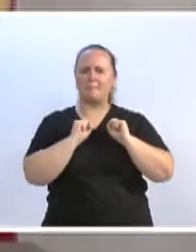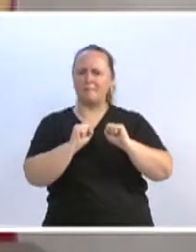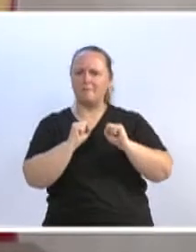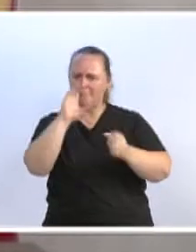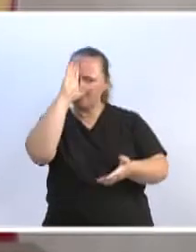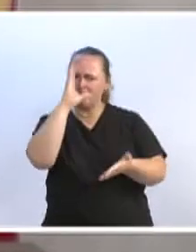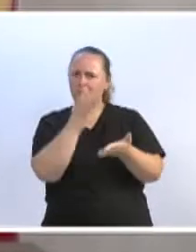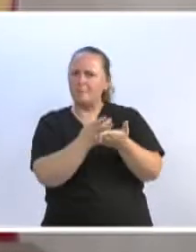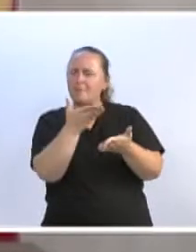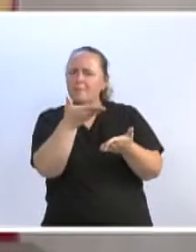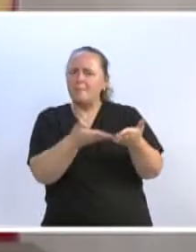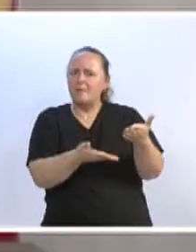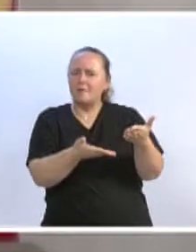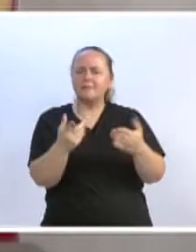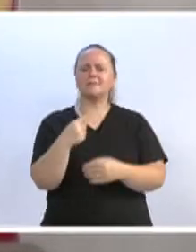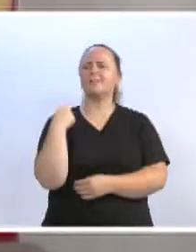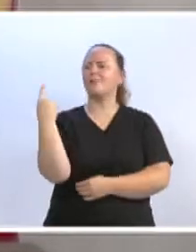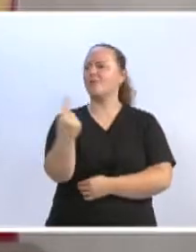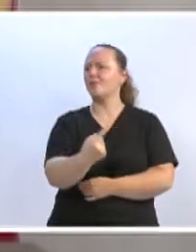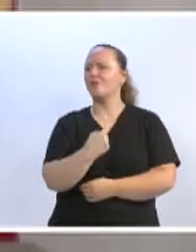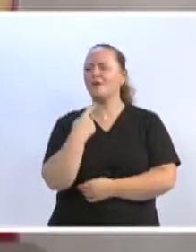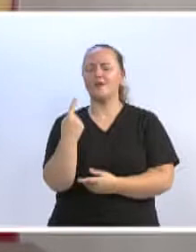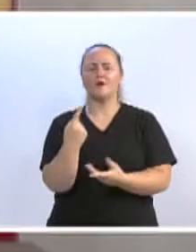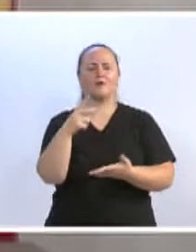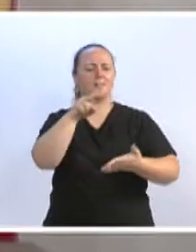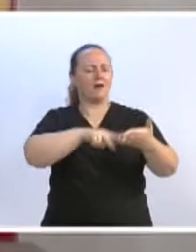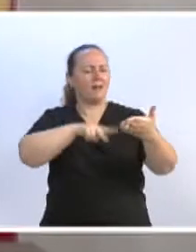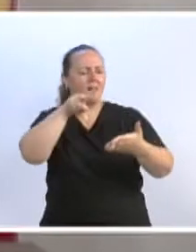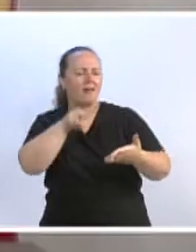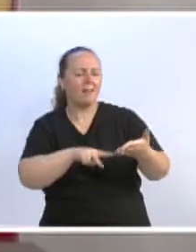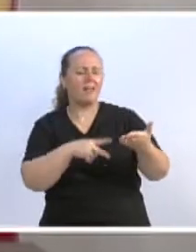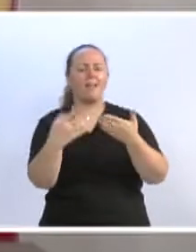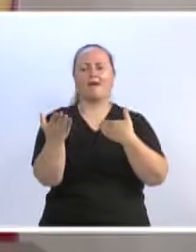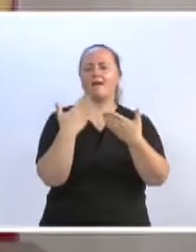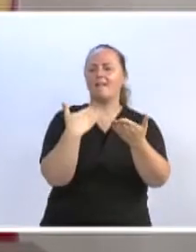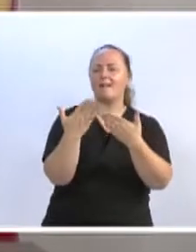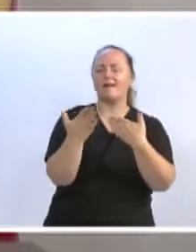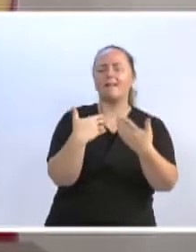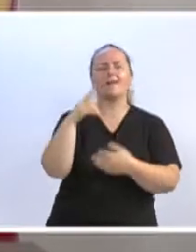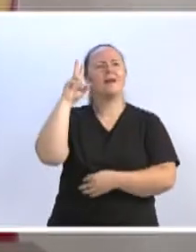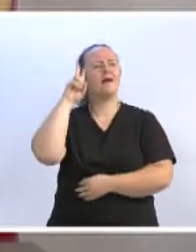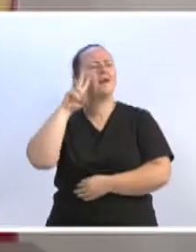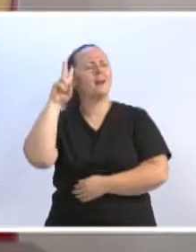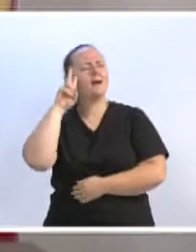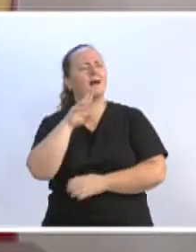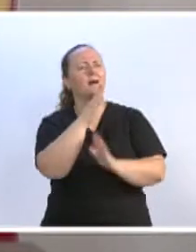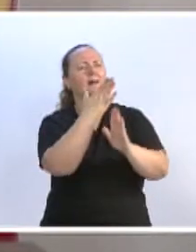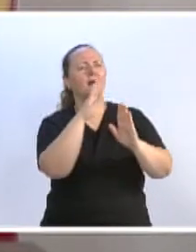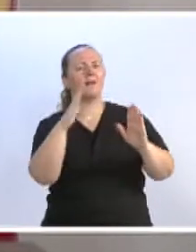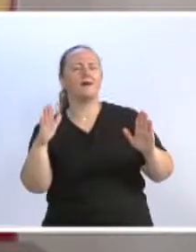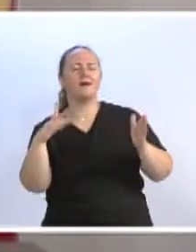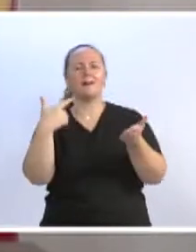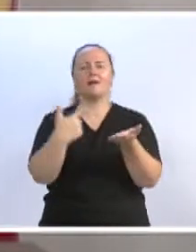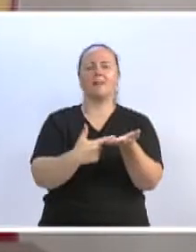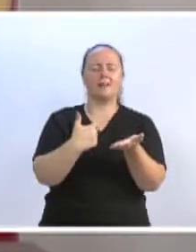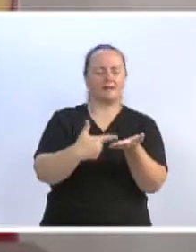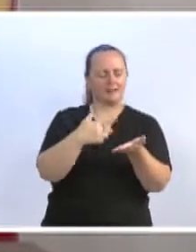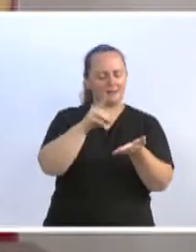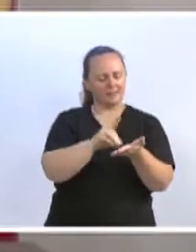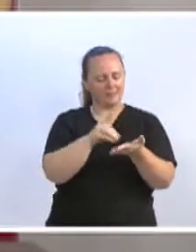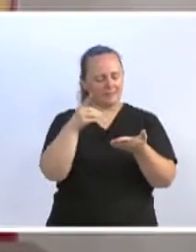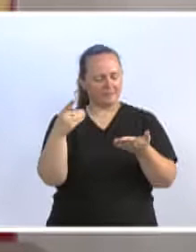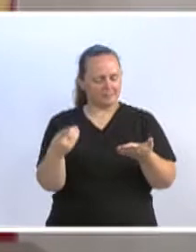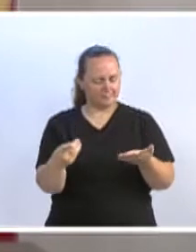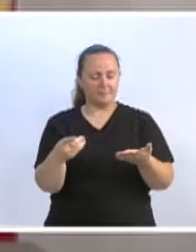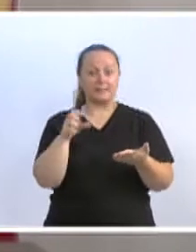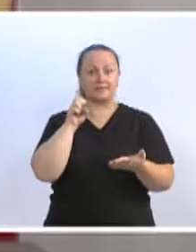conversar, para relembrar esse livro, esse conjunto, essa biblioteca, será que nós não estamos, na verdade, fazendo algo que, se a